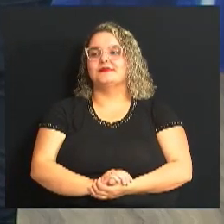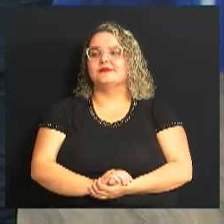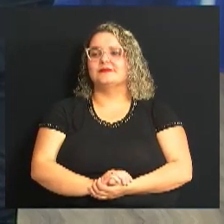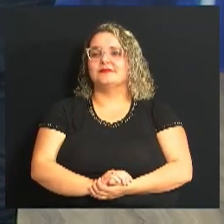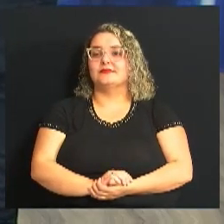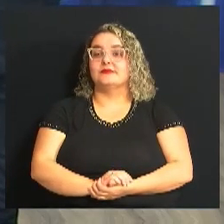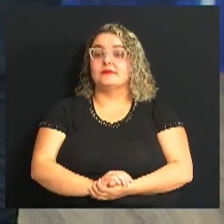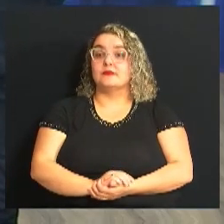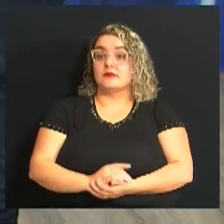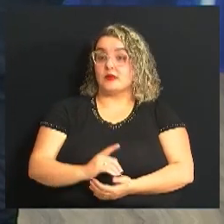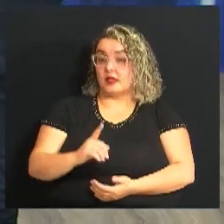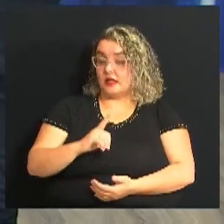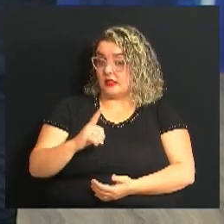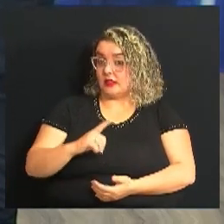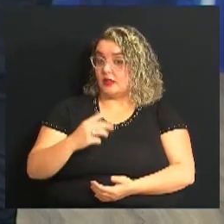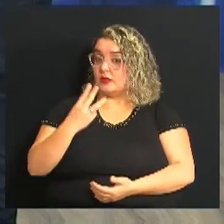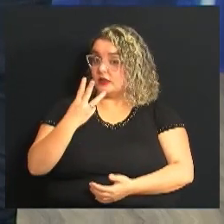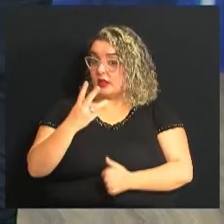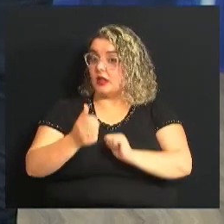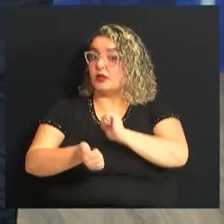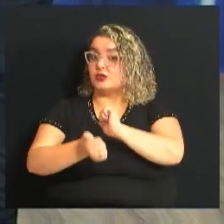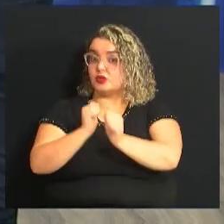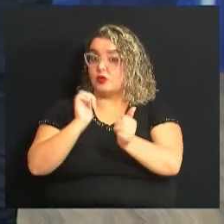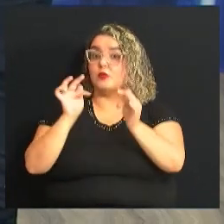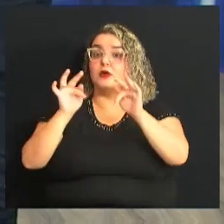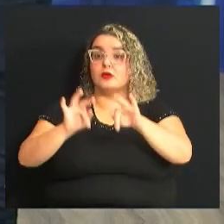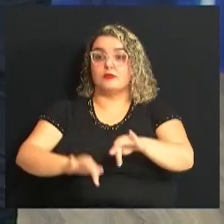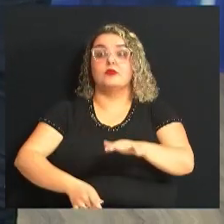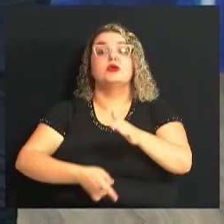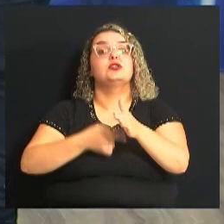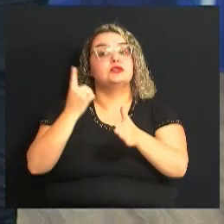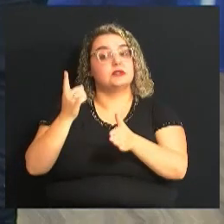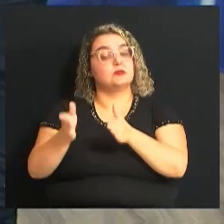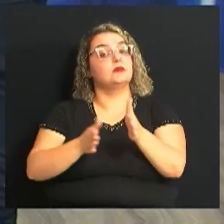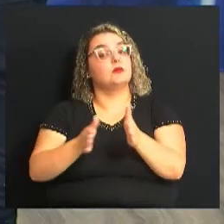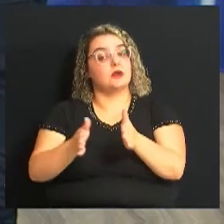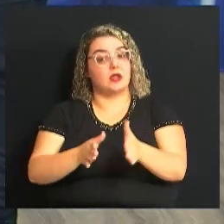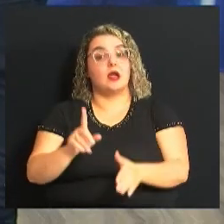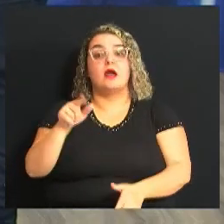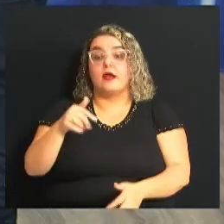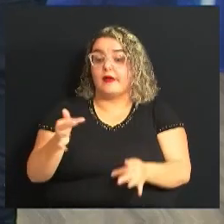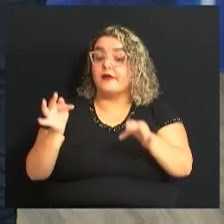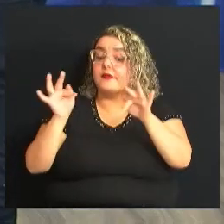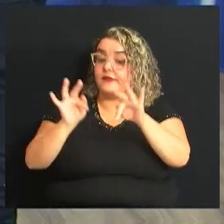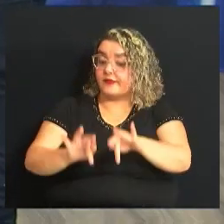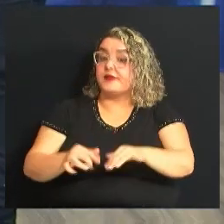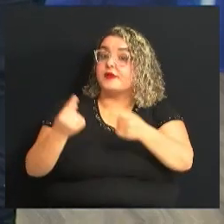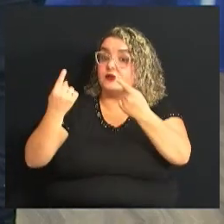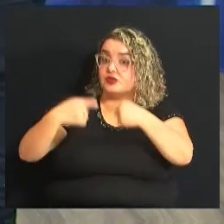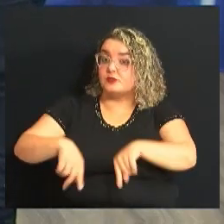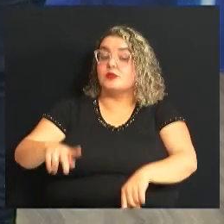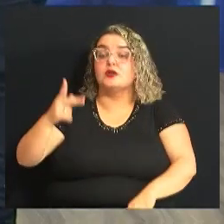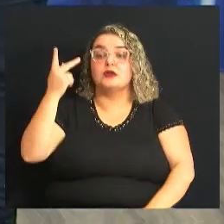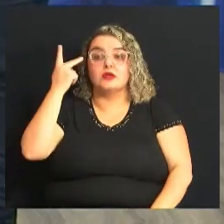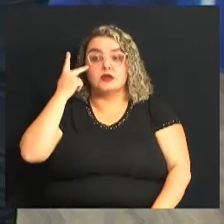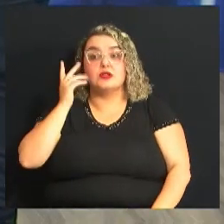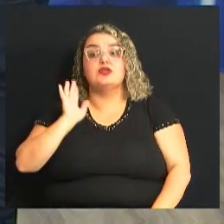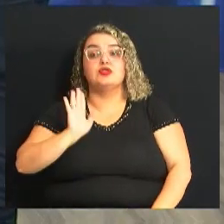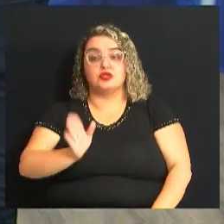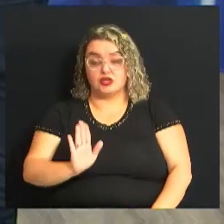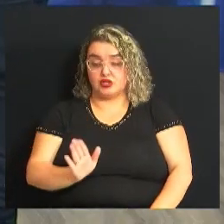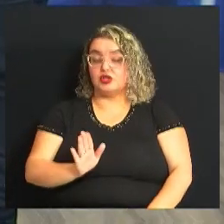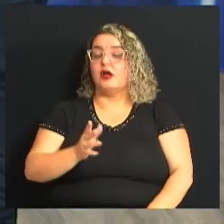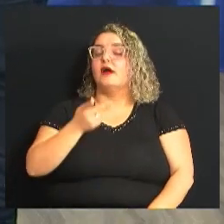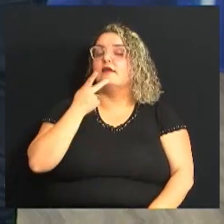Restando apenas 3 rodadas para o fim desta primeira fase, então é reta final de Campeonato Paulista e já já a gente fala sobre